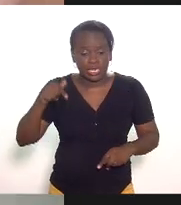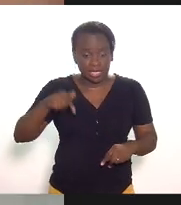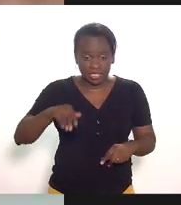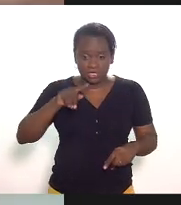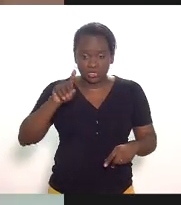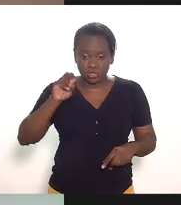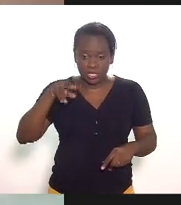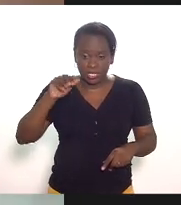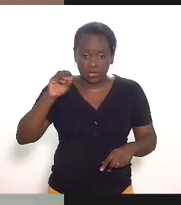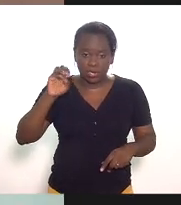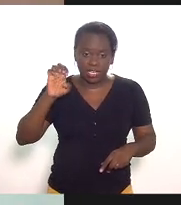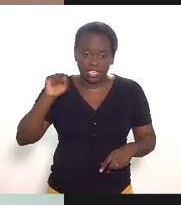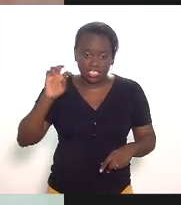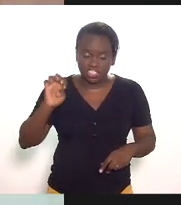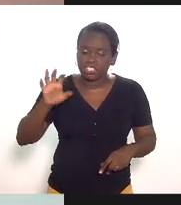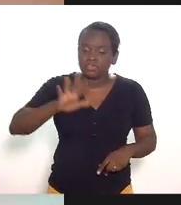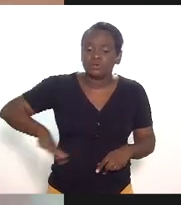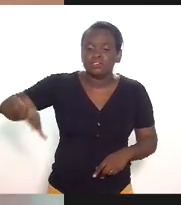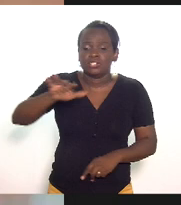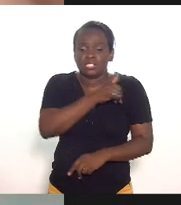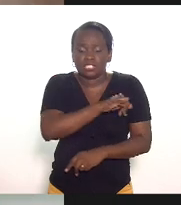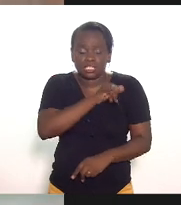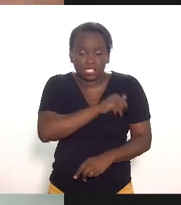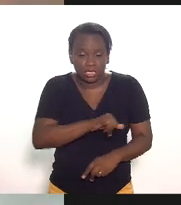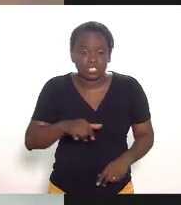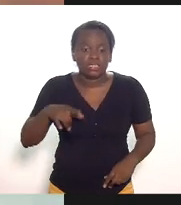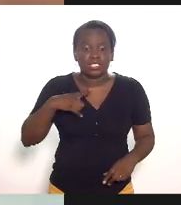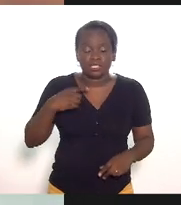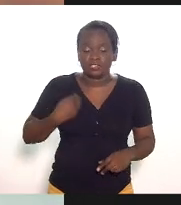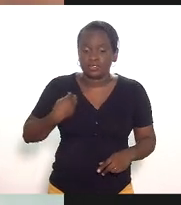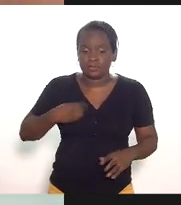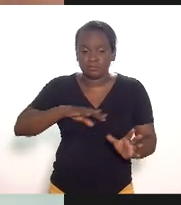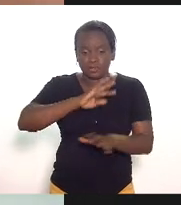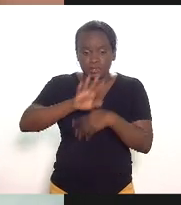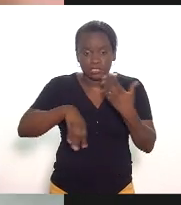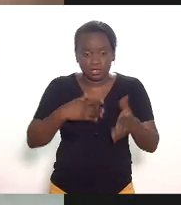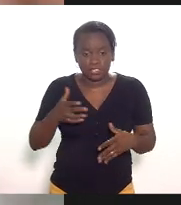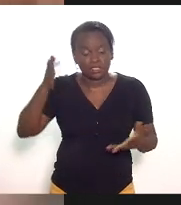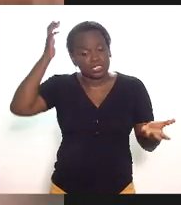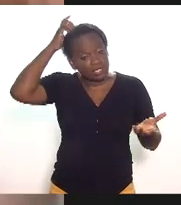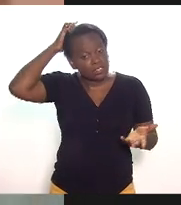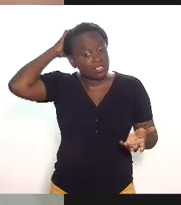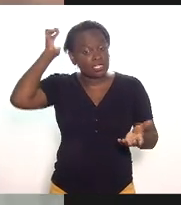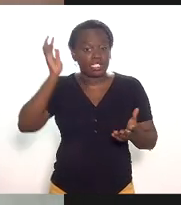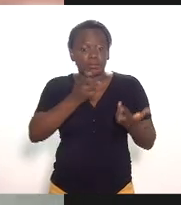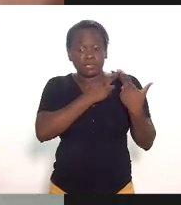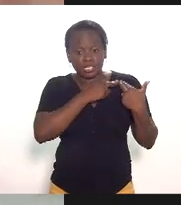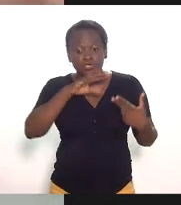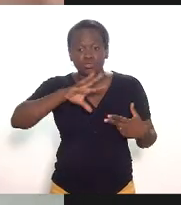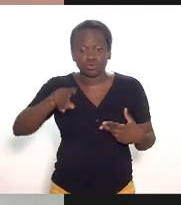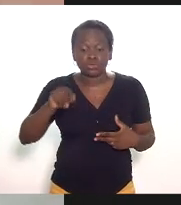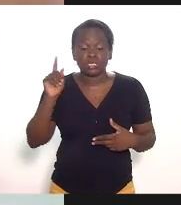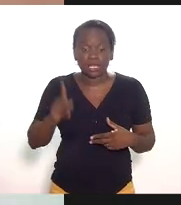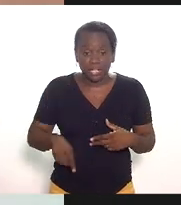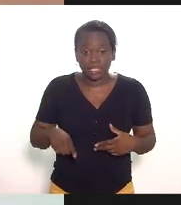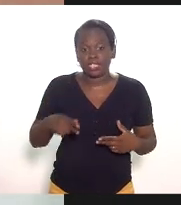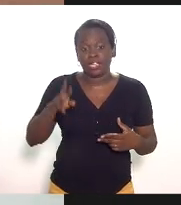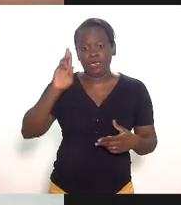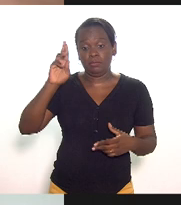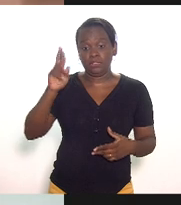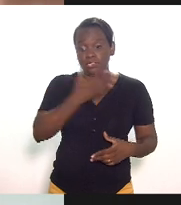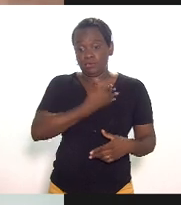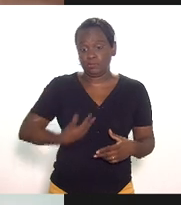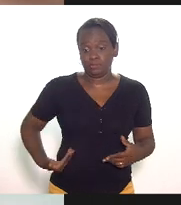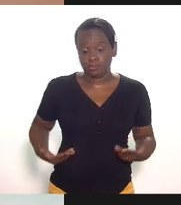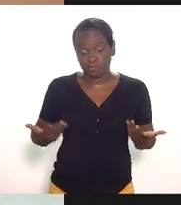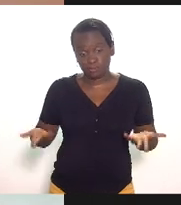Oeste, mas em toda a região do Rio de Janeiro, nós estamos vivendo esse caos. O responsável disso tudo, nós sabemos que é o gestor público,